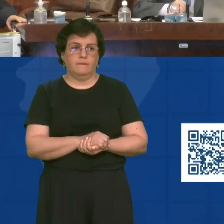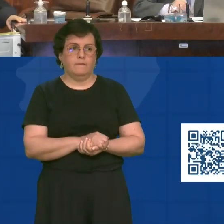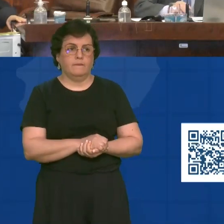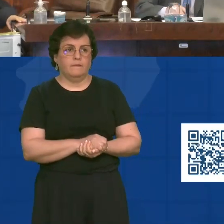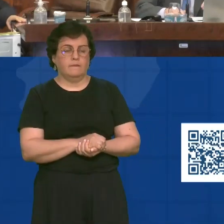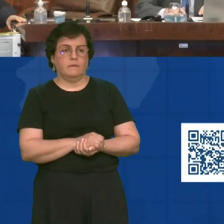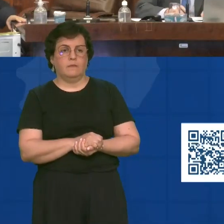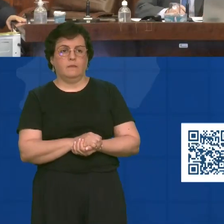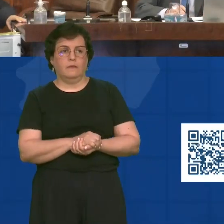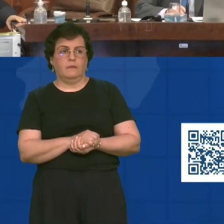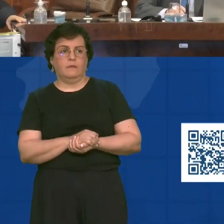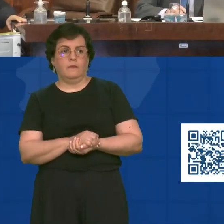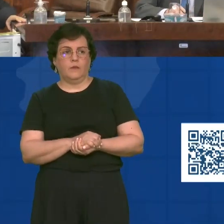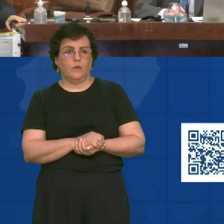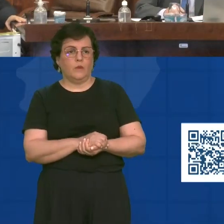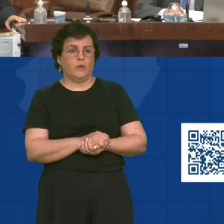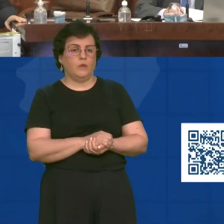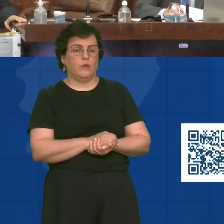aprovado